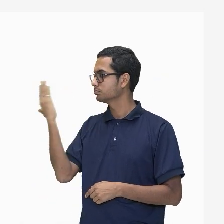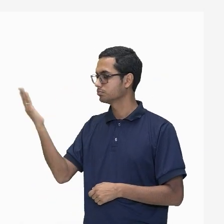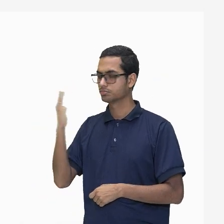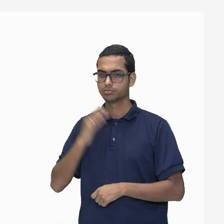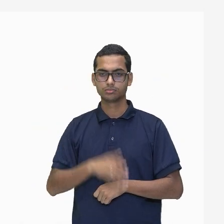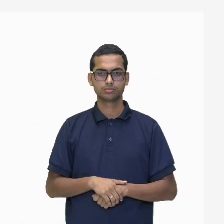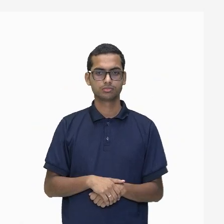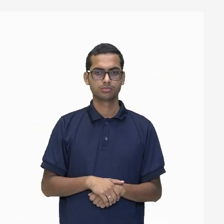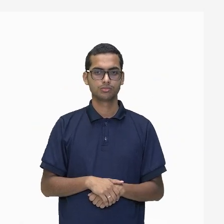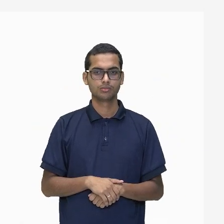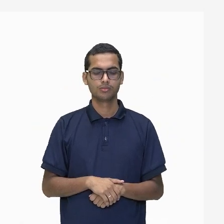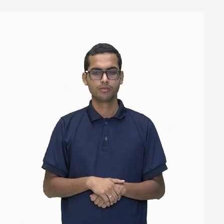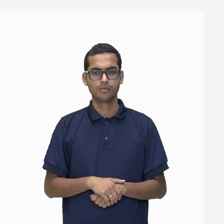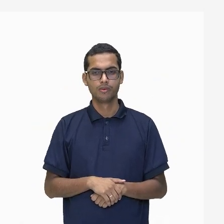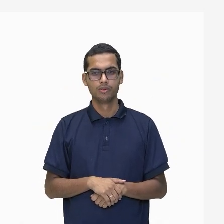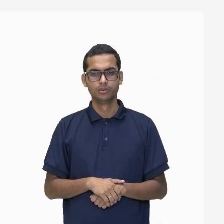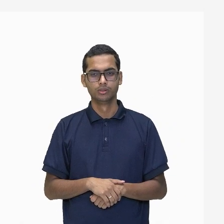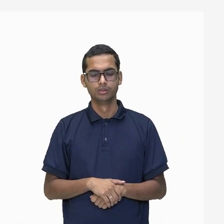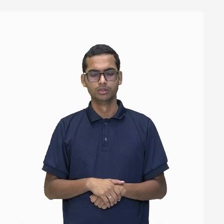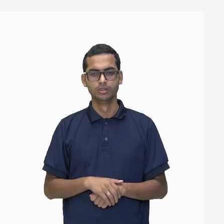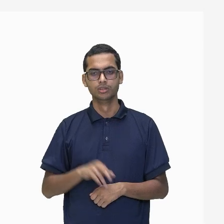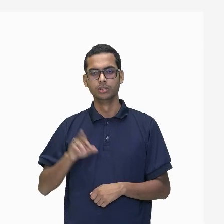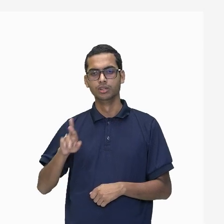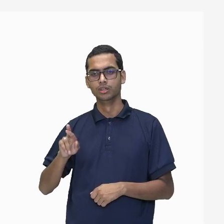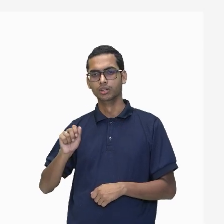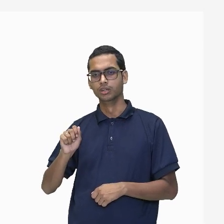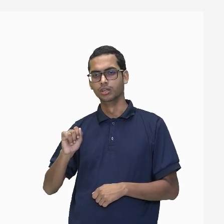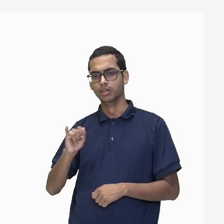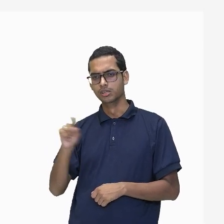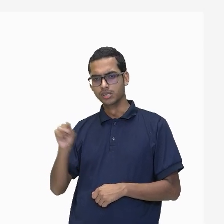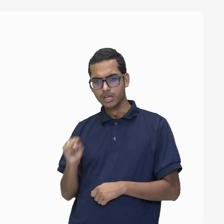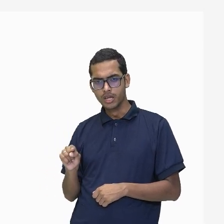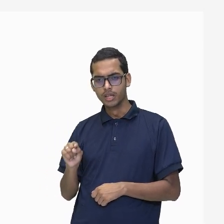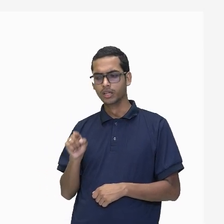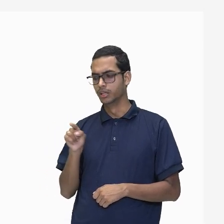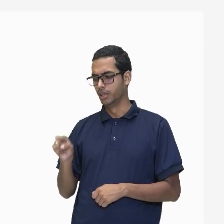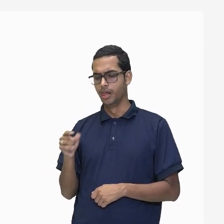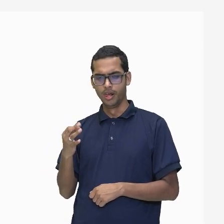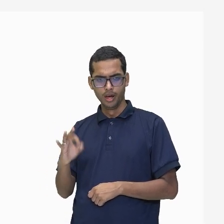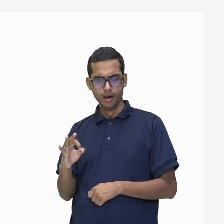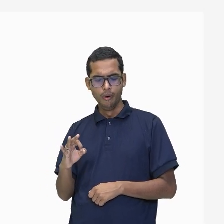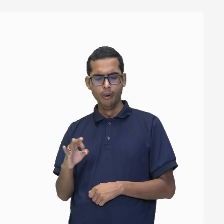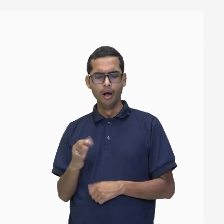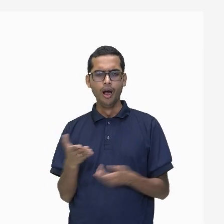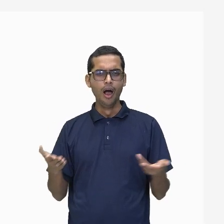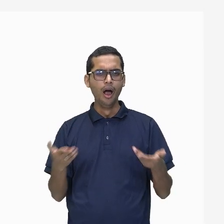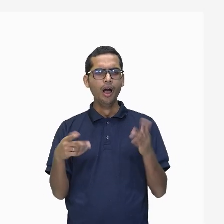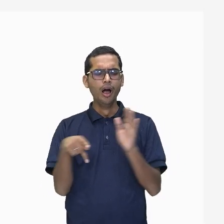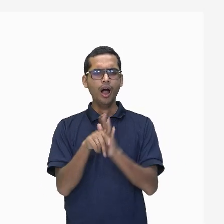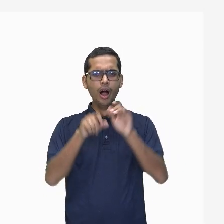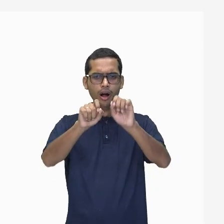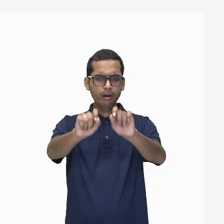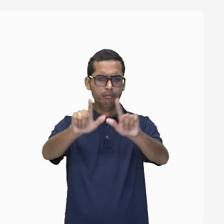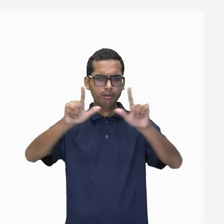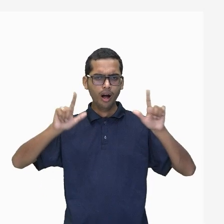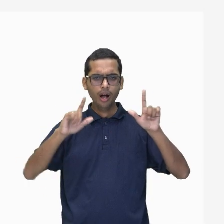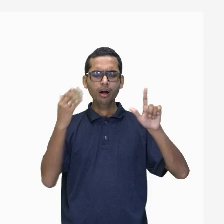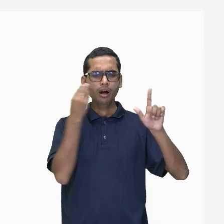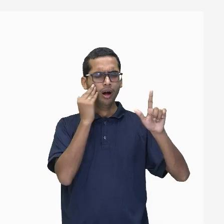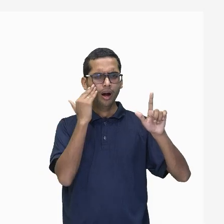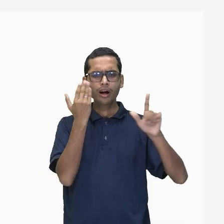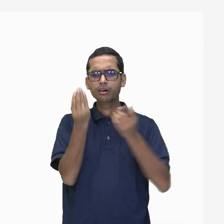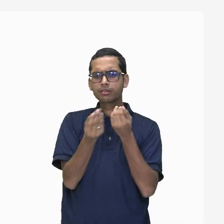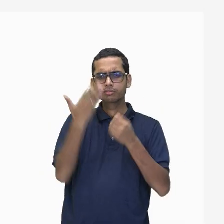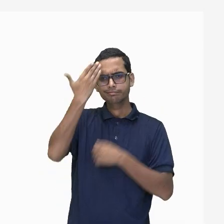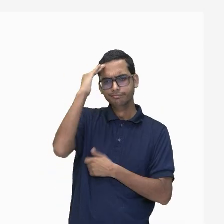aqui. Esse 500 é a raiz da função. Ok? Vamos ampliar um pouco esse gráfico para que a gente possa